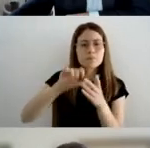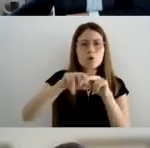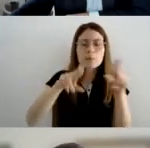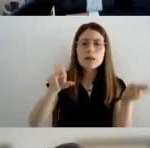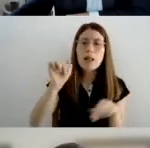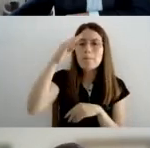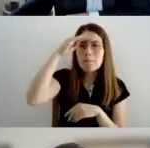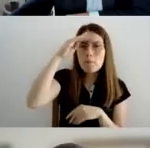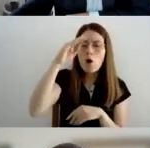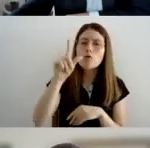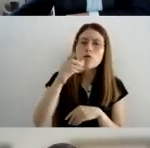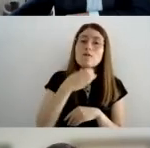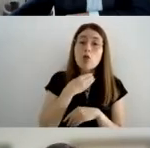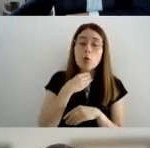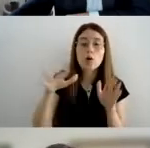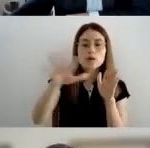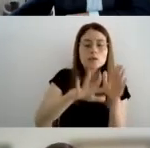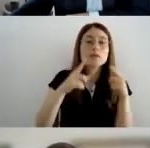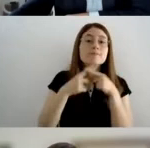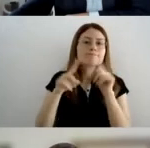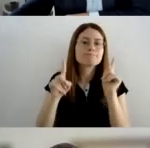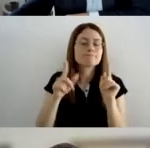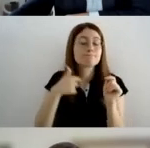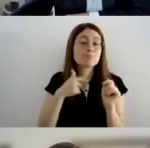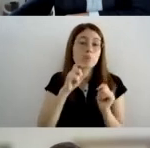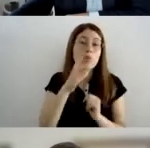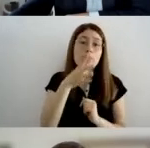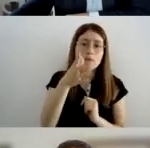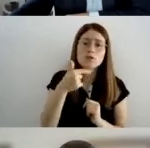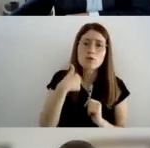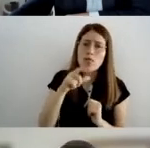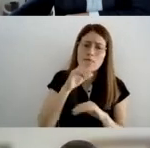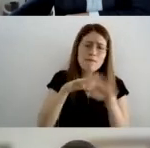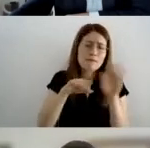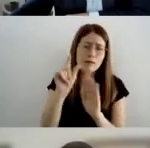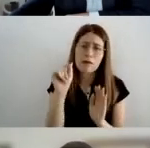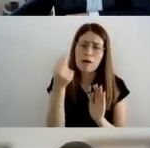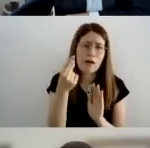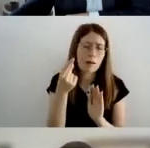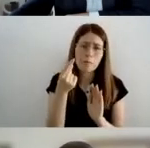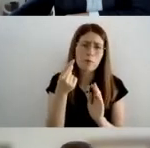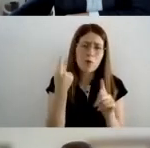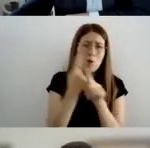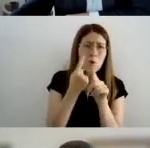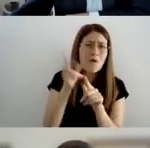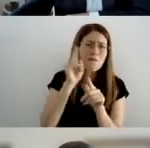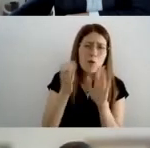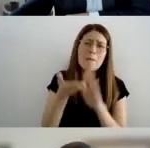fui para uma realidade completamente diferente, e aquilo que vos posso dizer é que consegui fazer mais rápido e se calhar coisas de maior